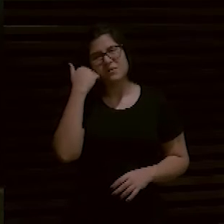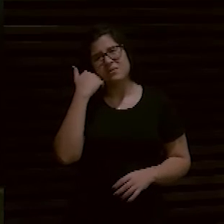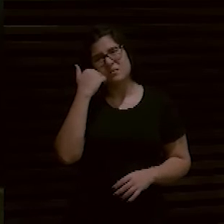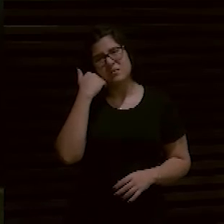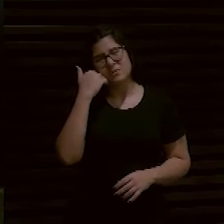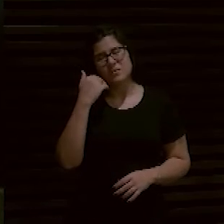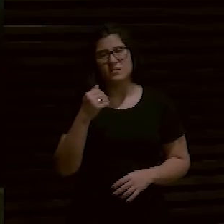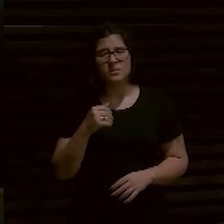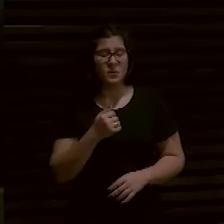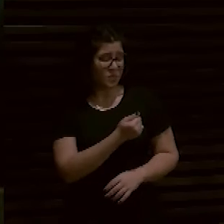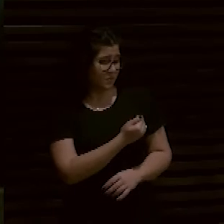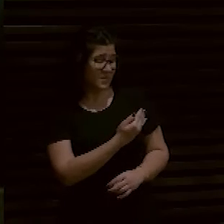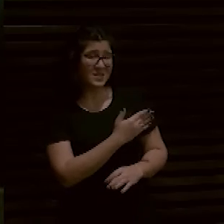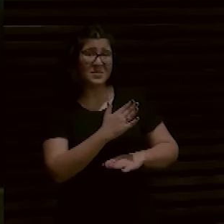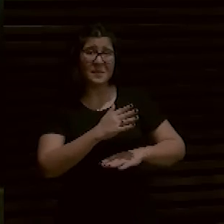coração.